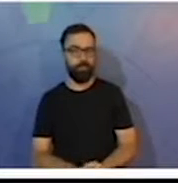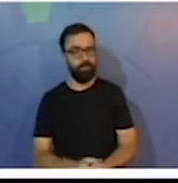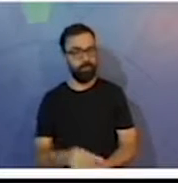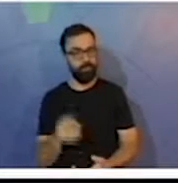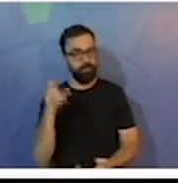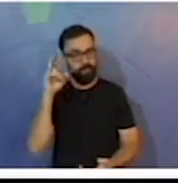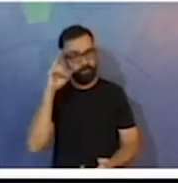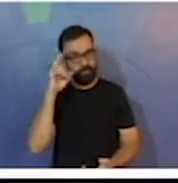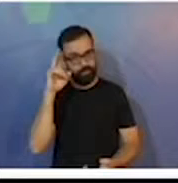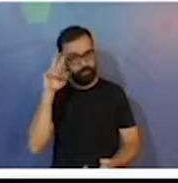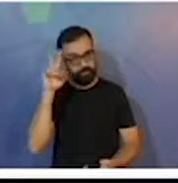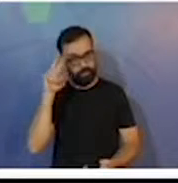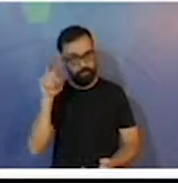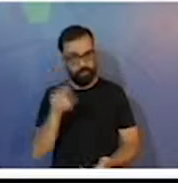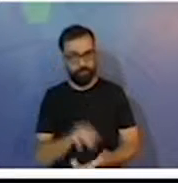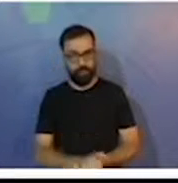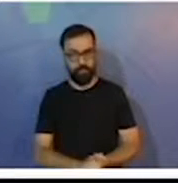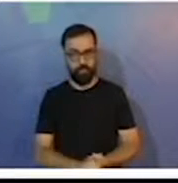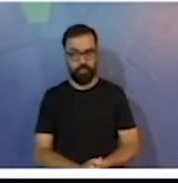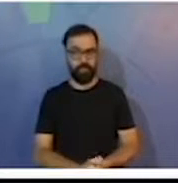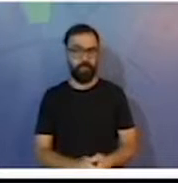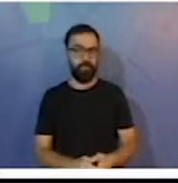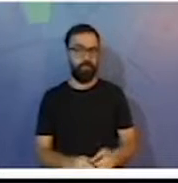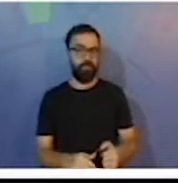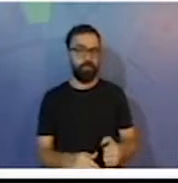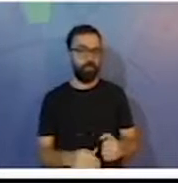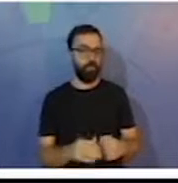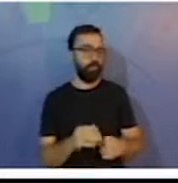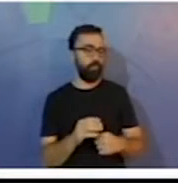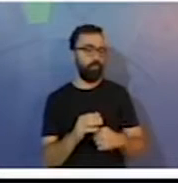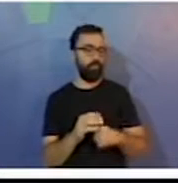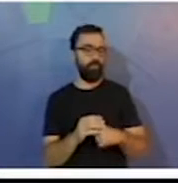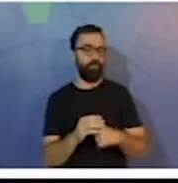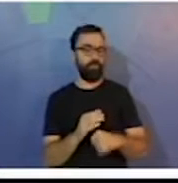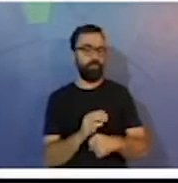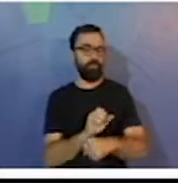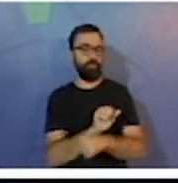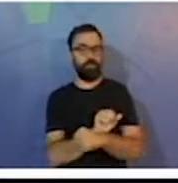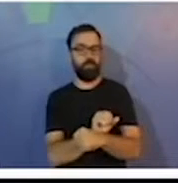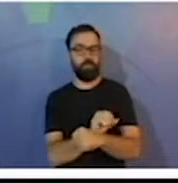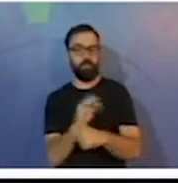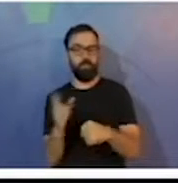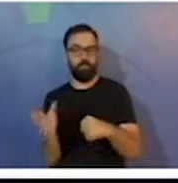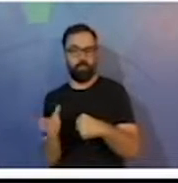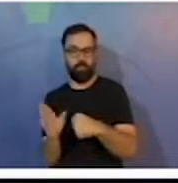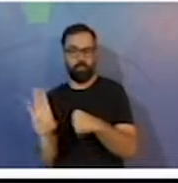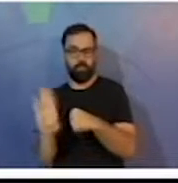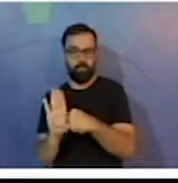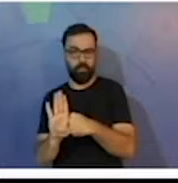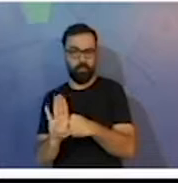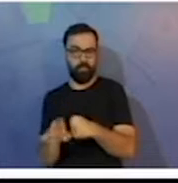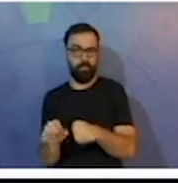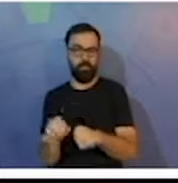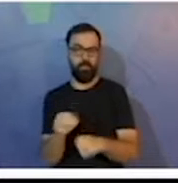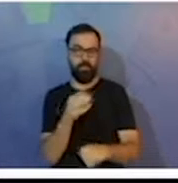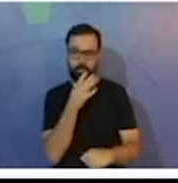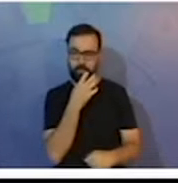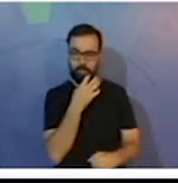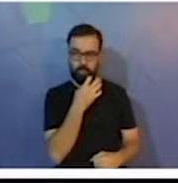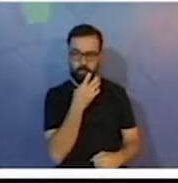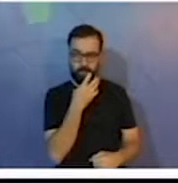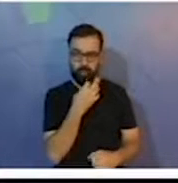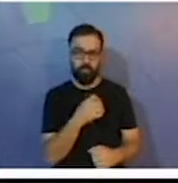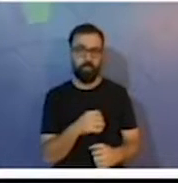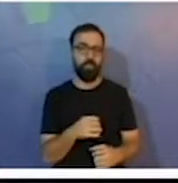lembre-se substantivo é uma coisa e adjetivo é a qualidade dela por exemplo colar